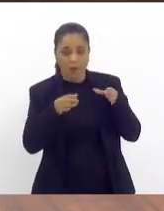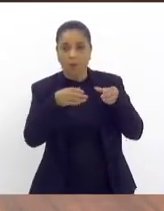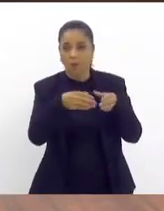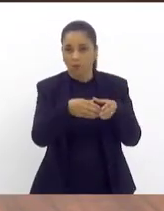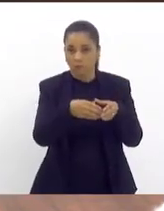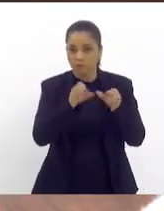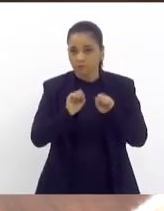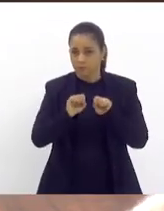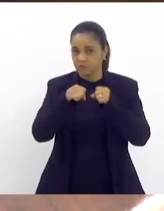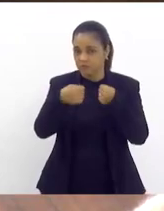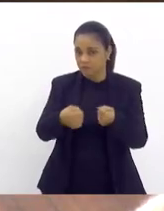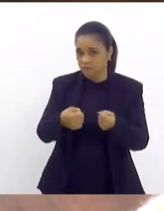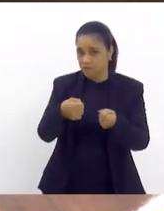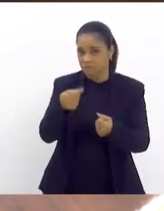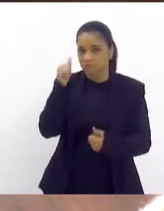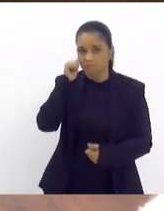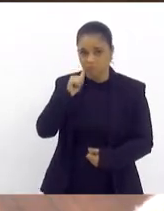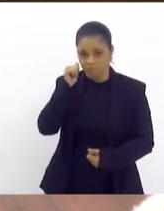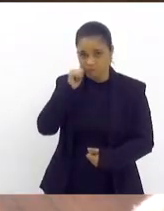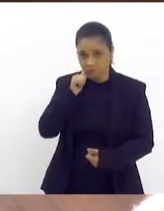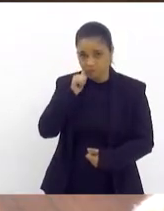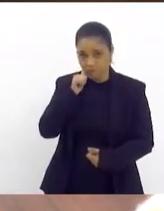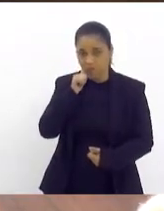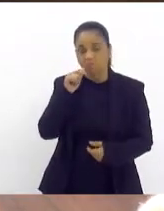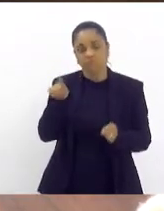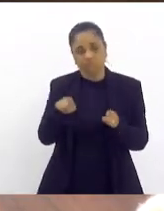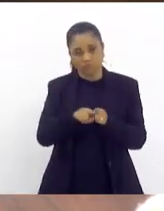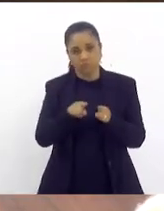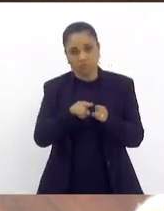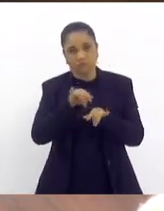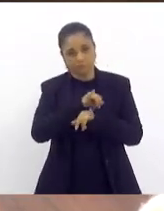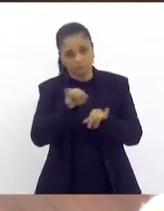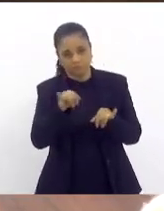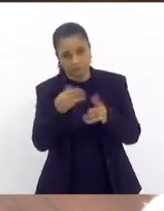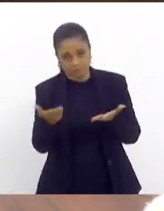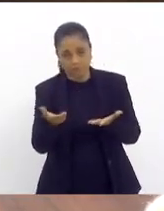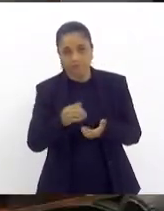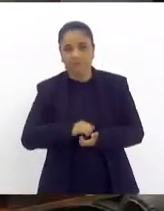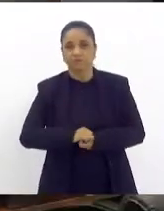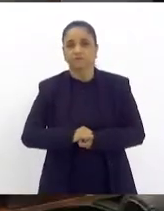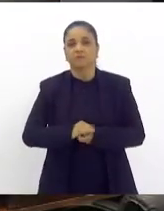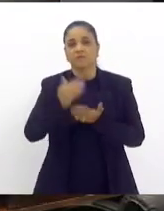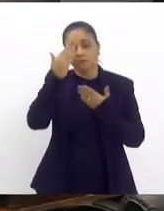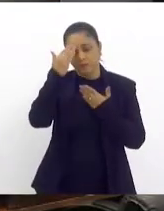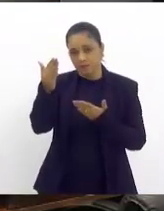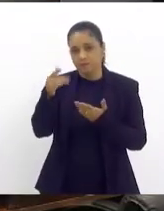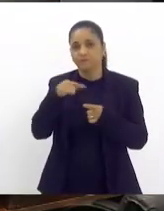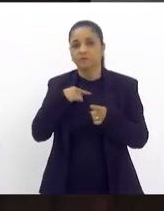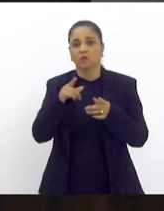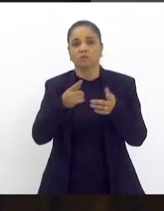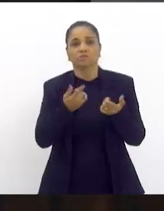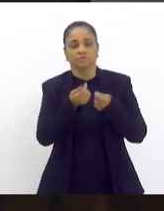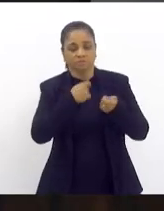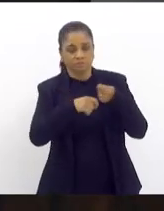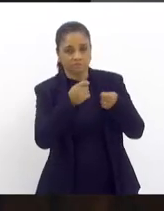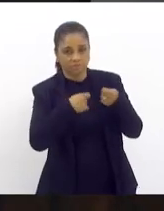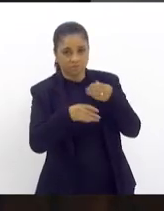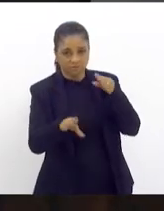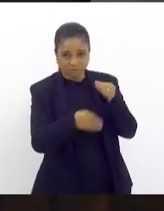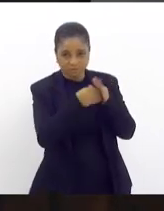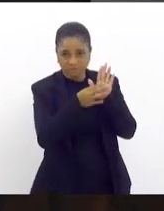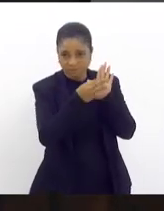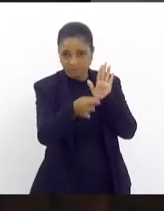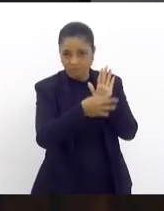de Defesa dos Direitos da Mulher para que possa dar um parecer também. Obrigada. Acatado. Pela Comissão de Orçamento, Finanças, Casação Financeira